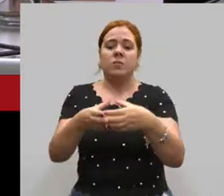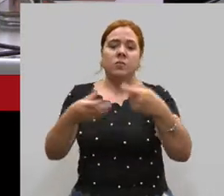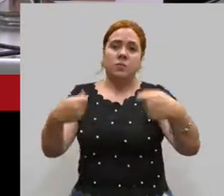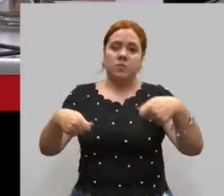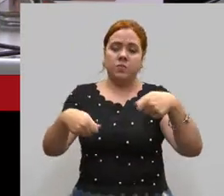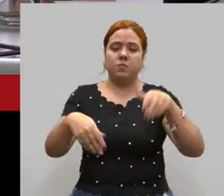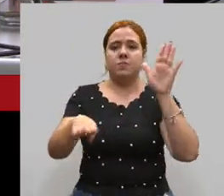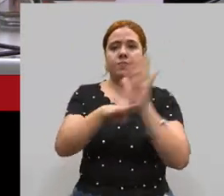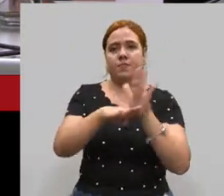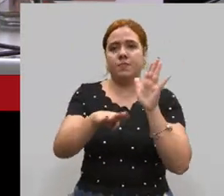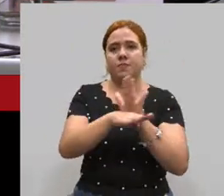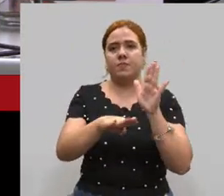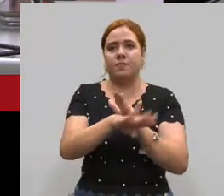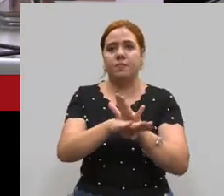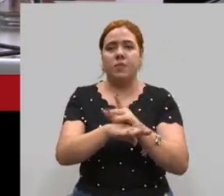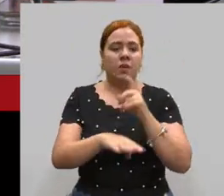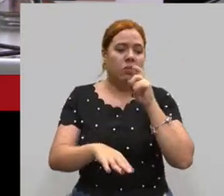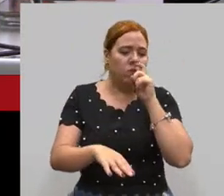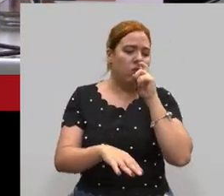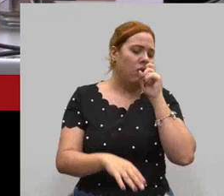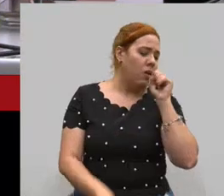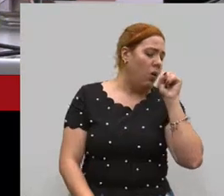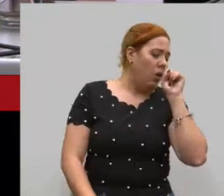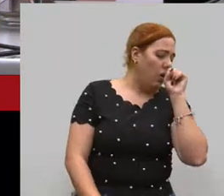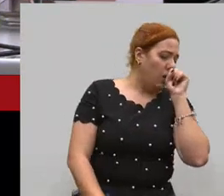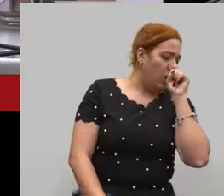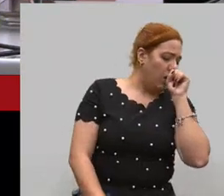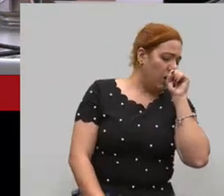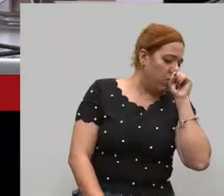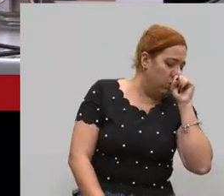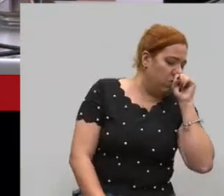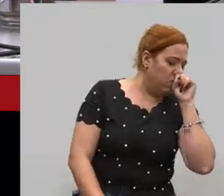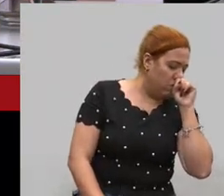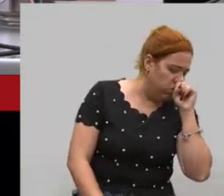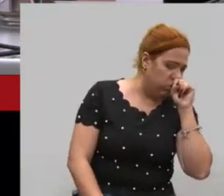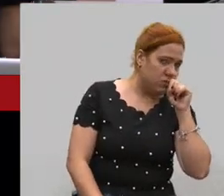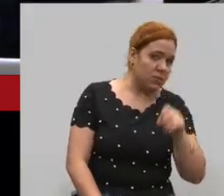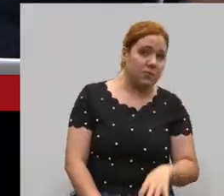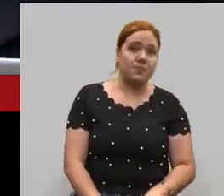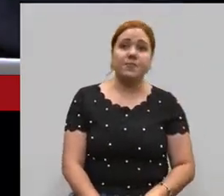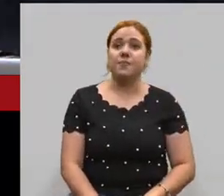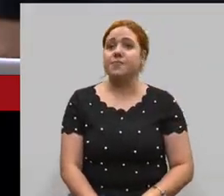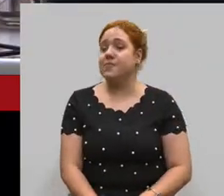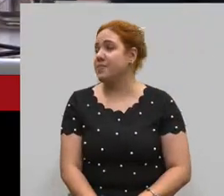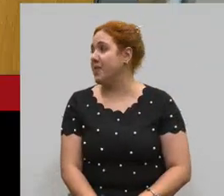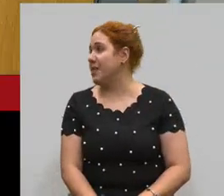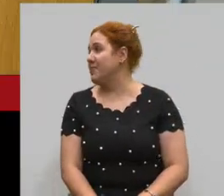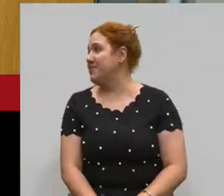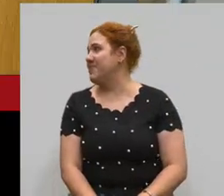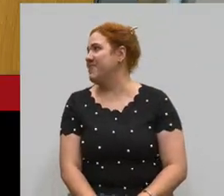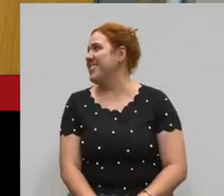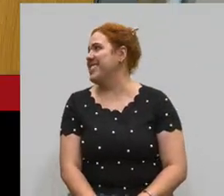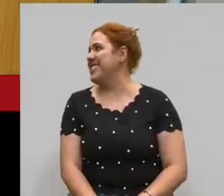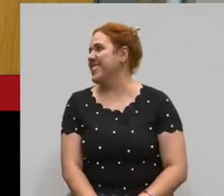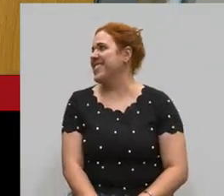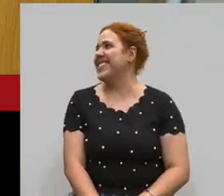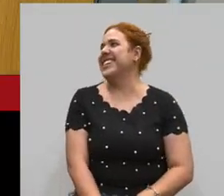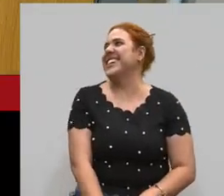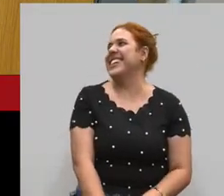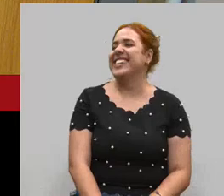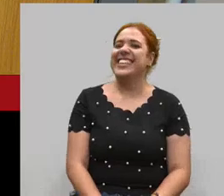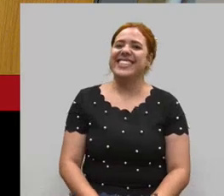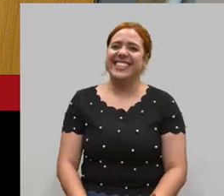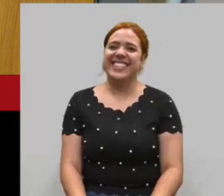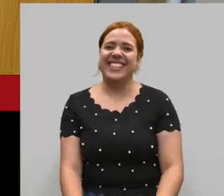possa de fato essa vida integral integral e integrada da sociedade agradeço as